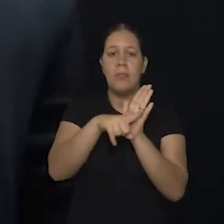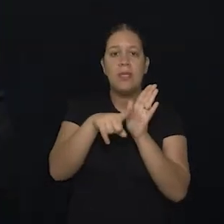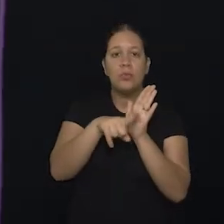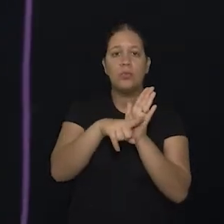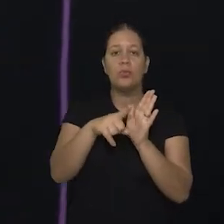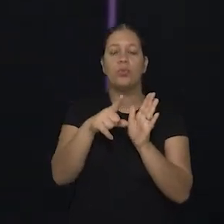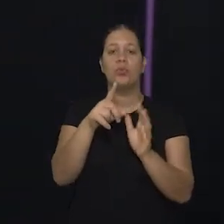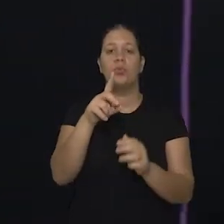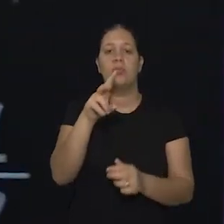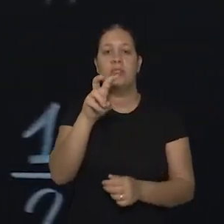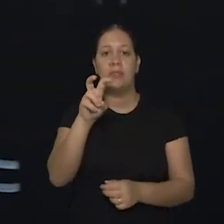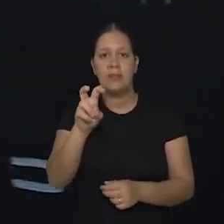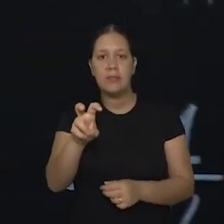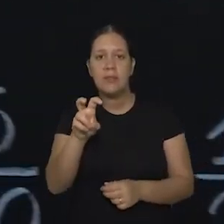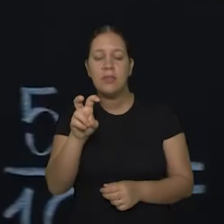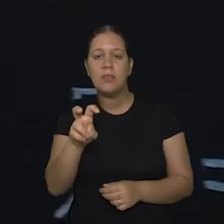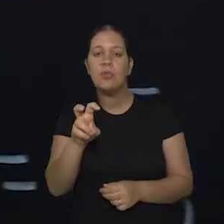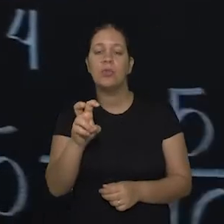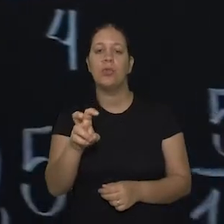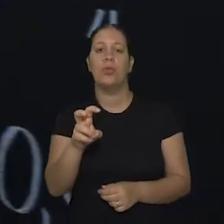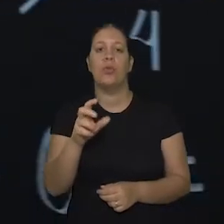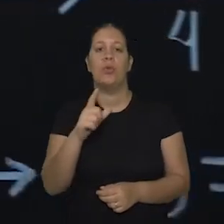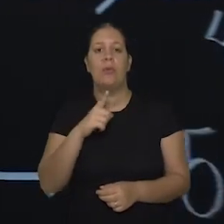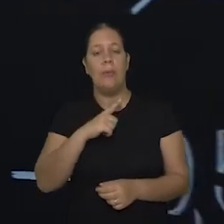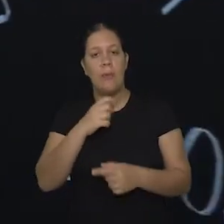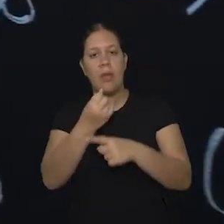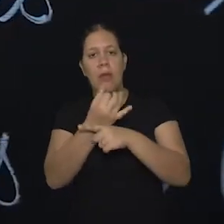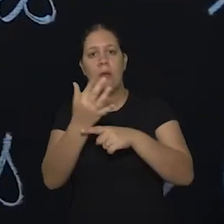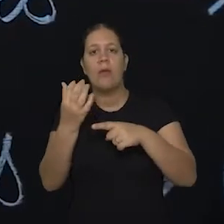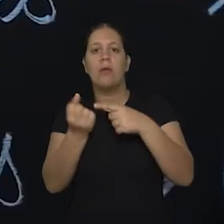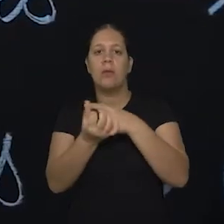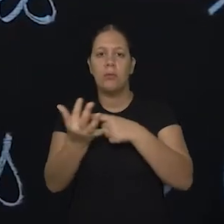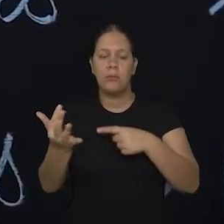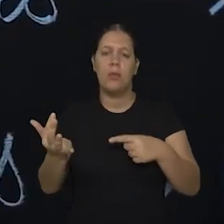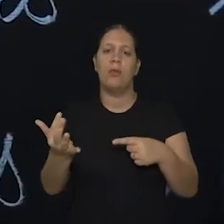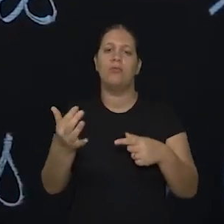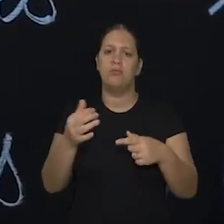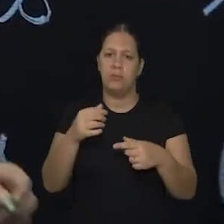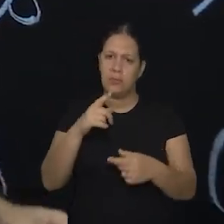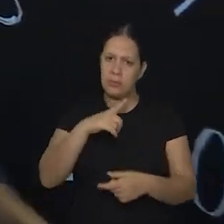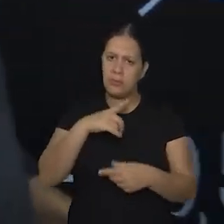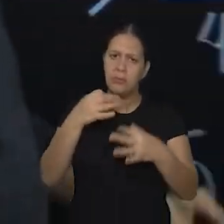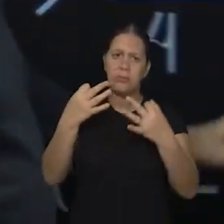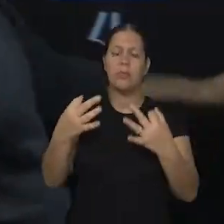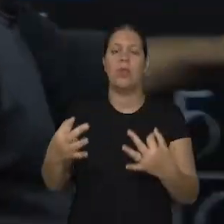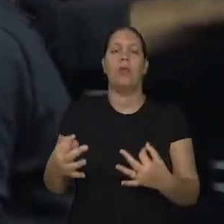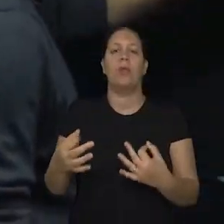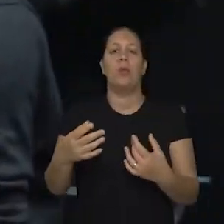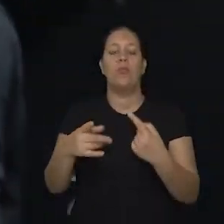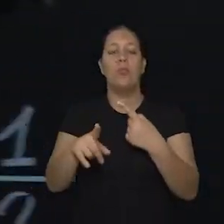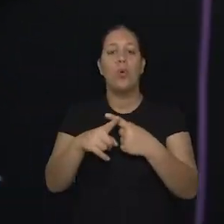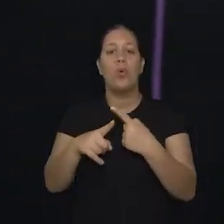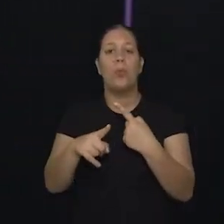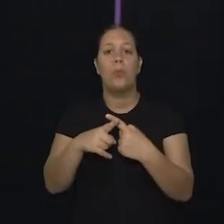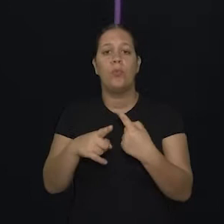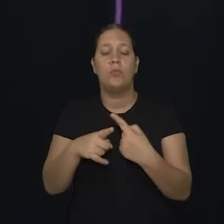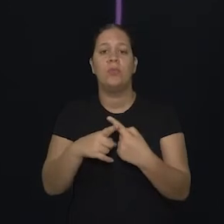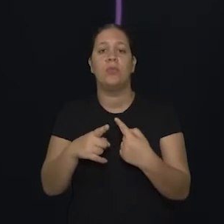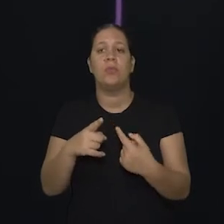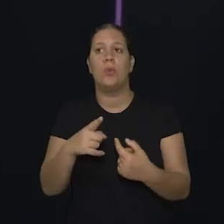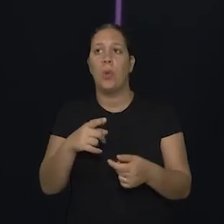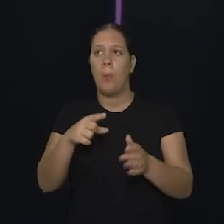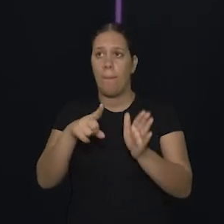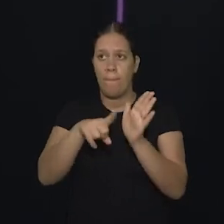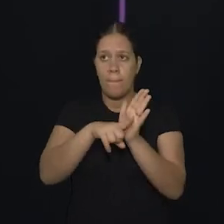-5. -5, ele é racional também? Com toda certeza. Justamente por quê?